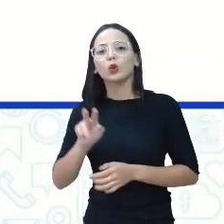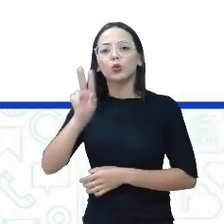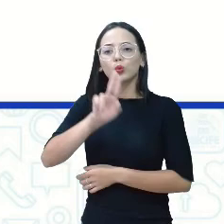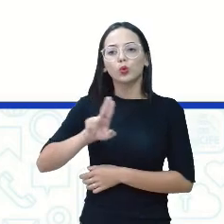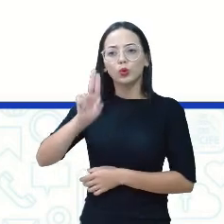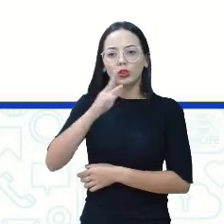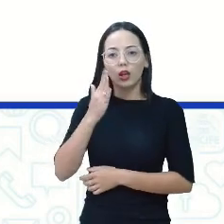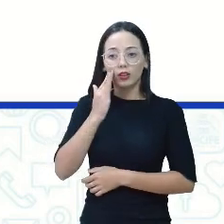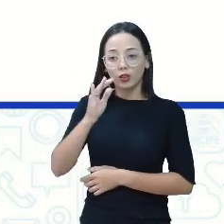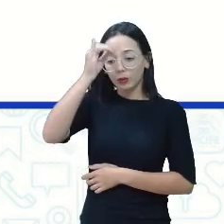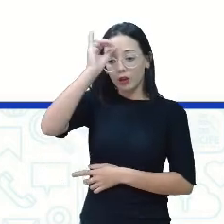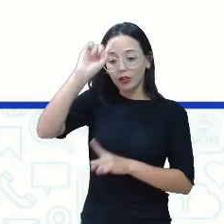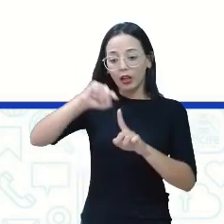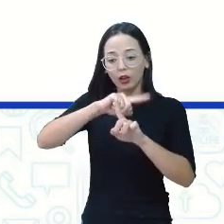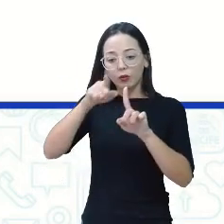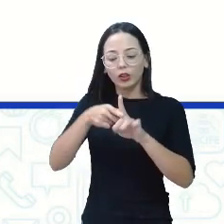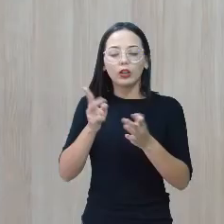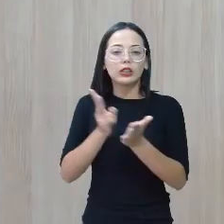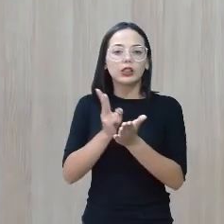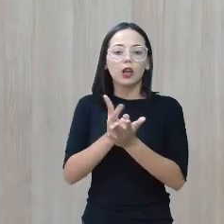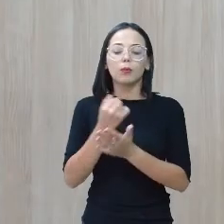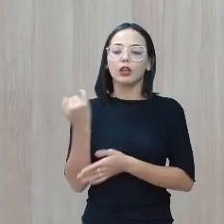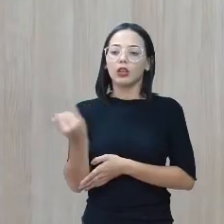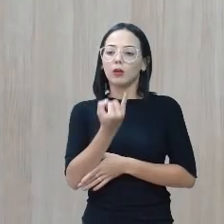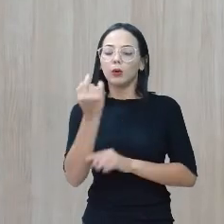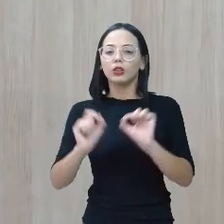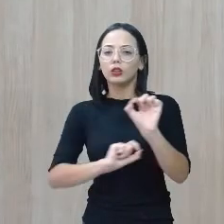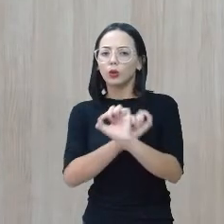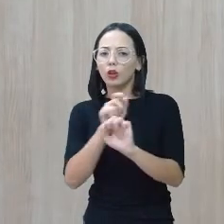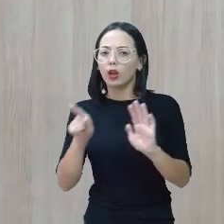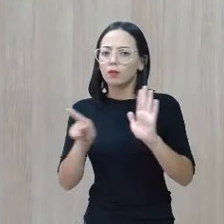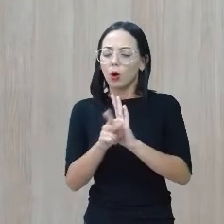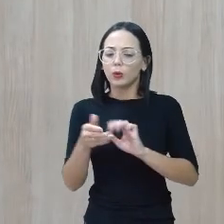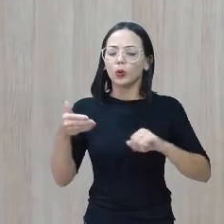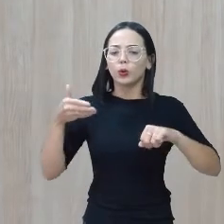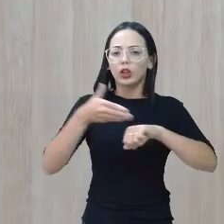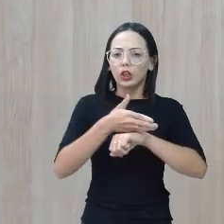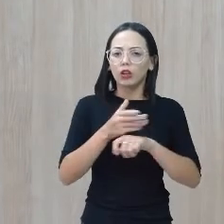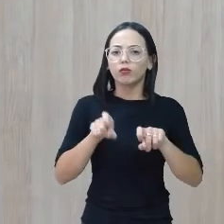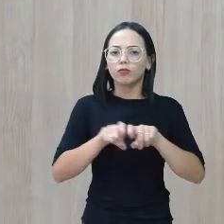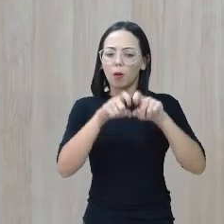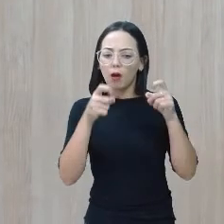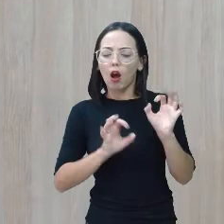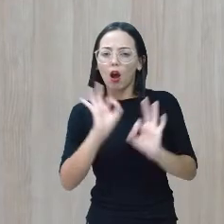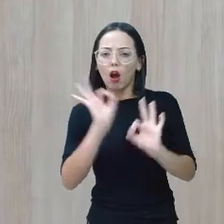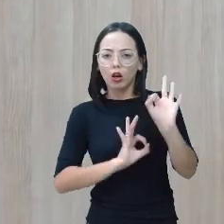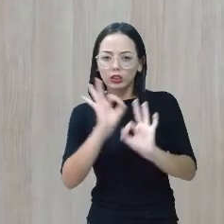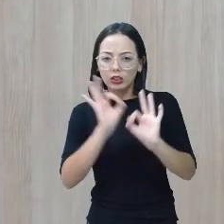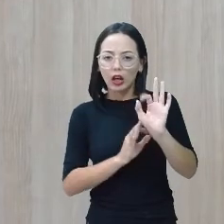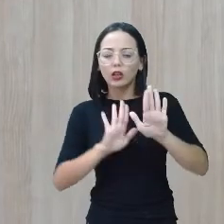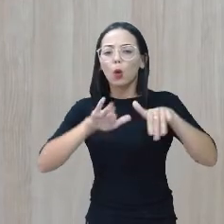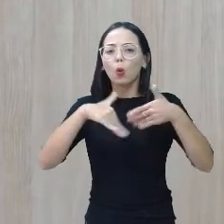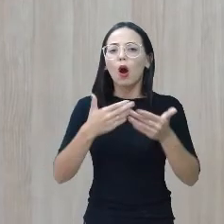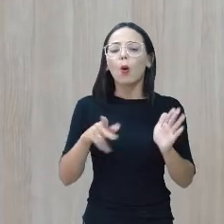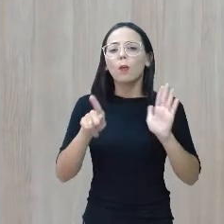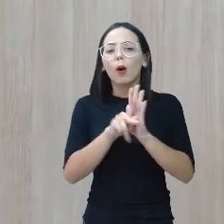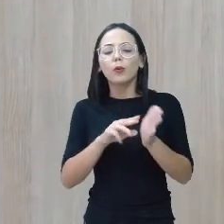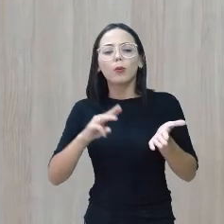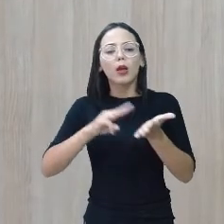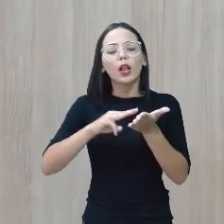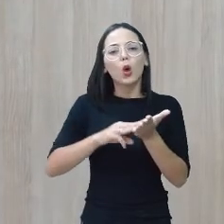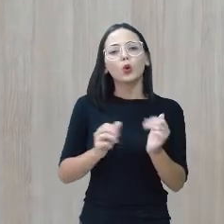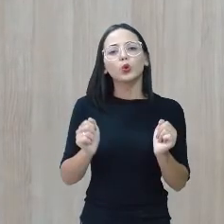método contraceptivo. Então, é sempre importante você escolher de uma forma organizada qual o melhor método com o